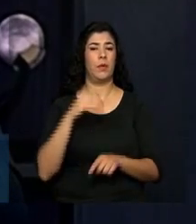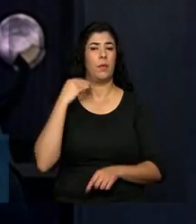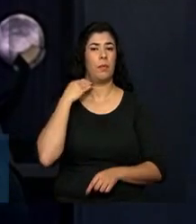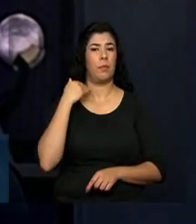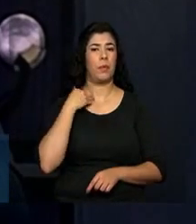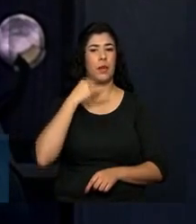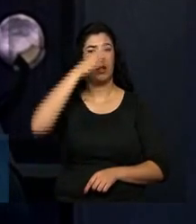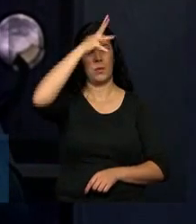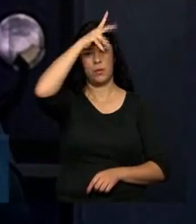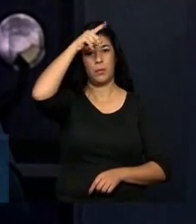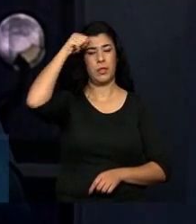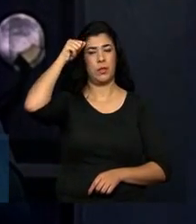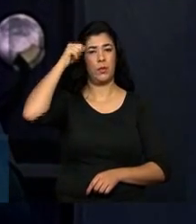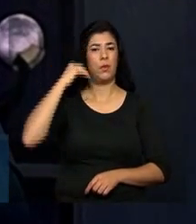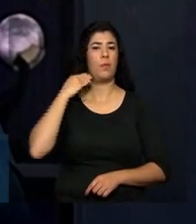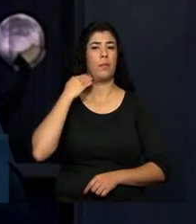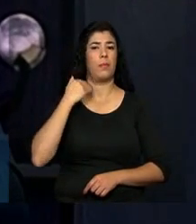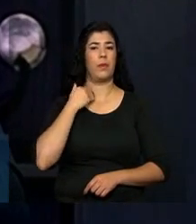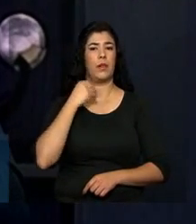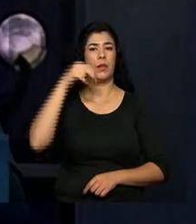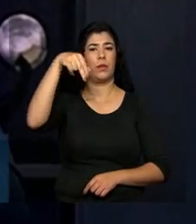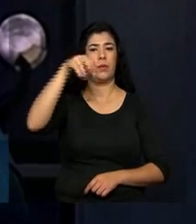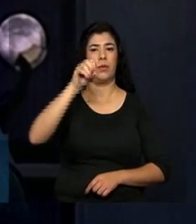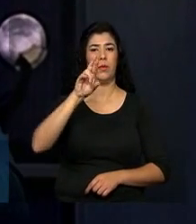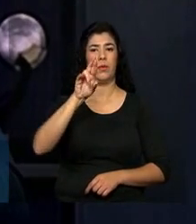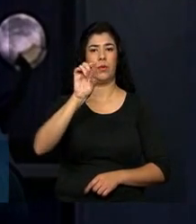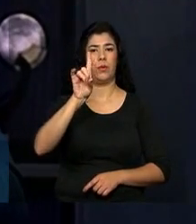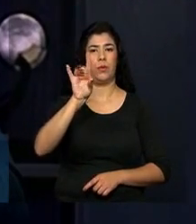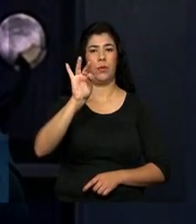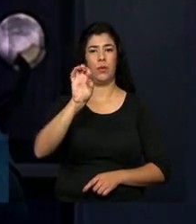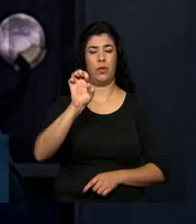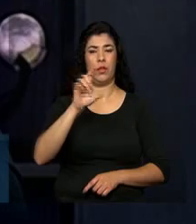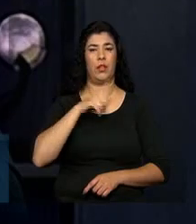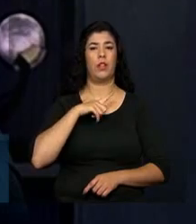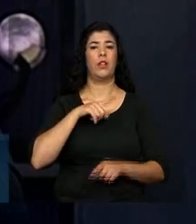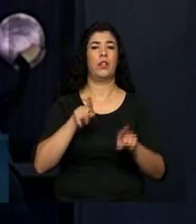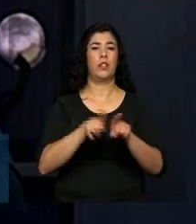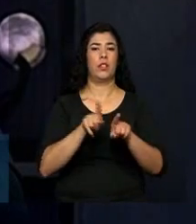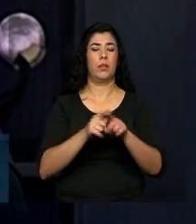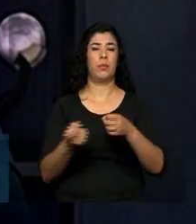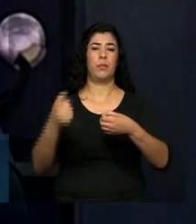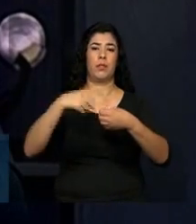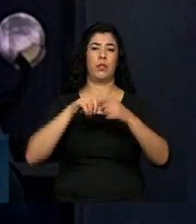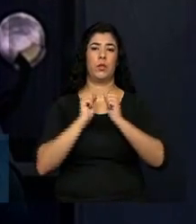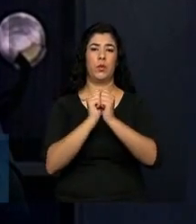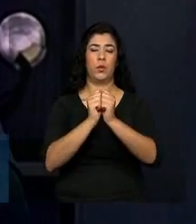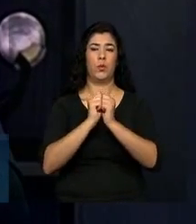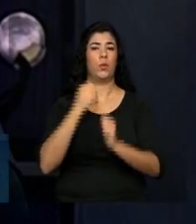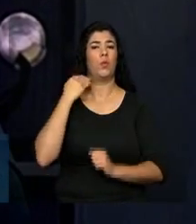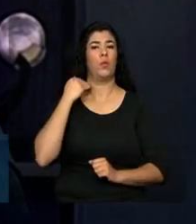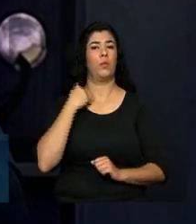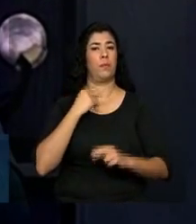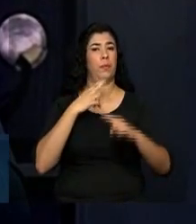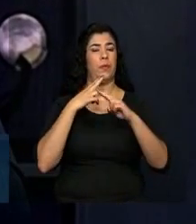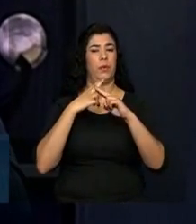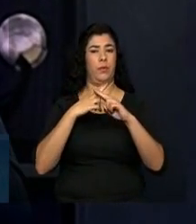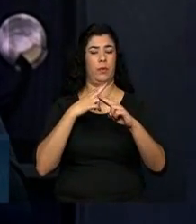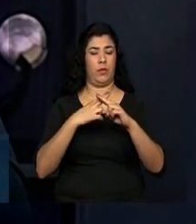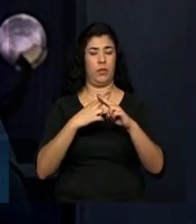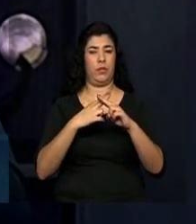e do Banco do Nordeste parceiros eh junto com a Caixa Econômica também aqui presente